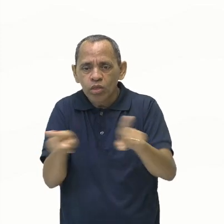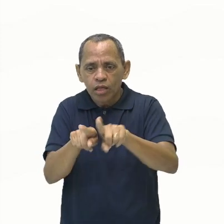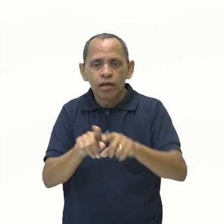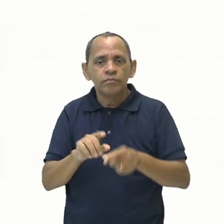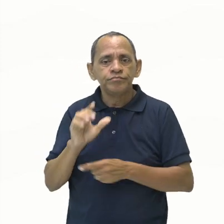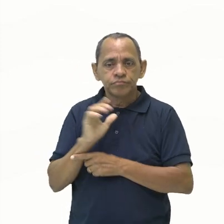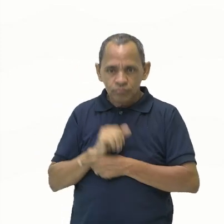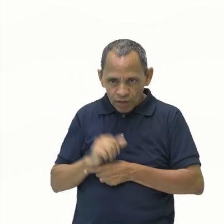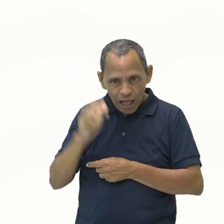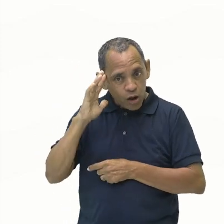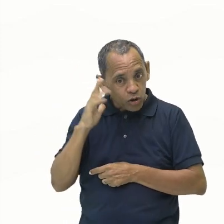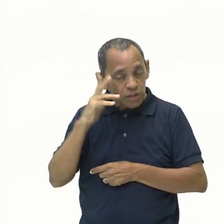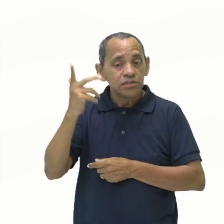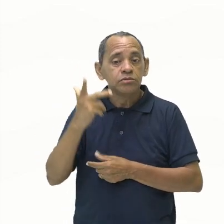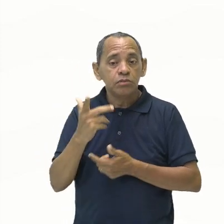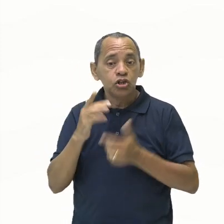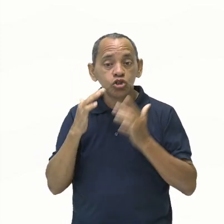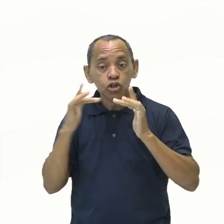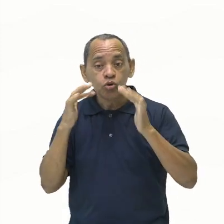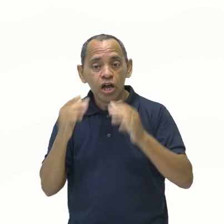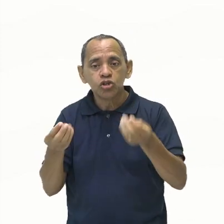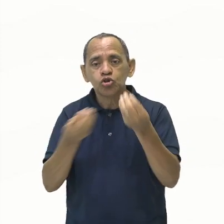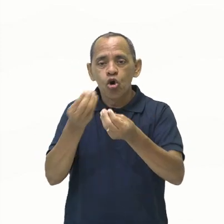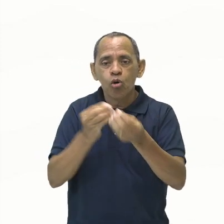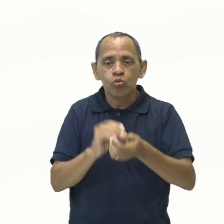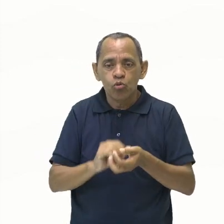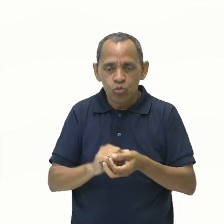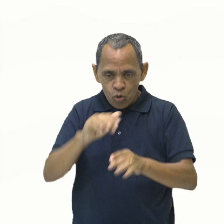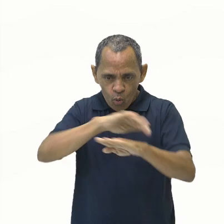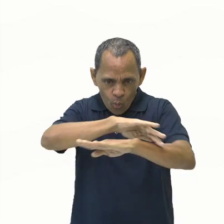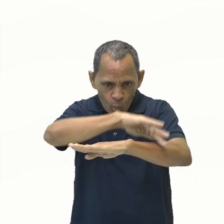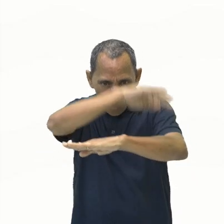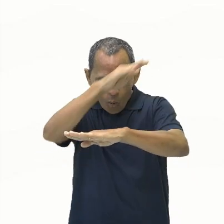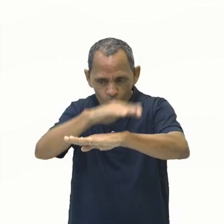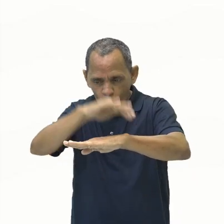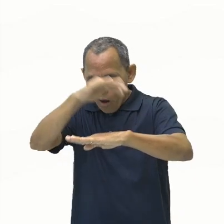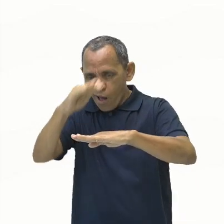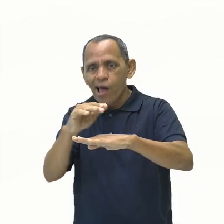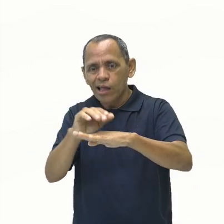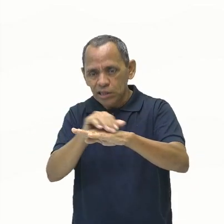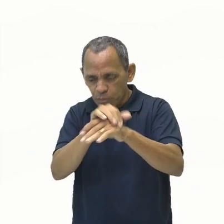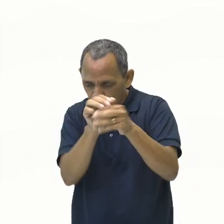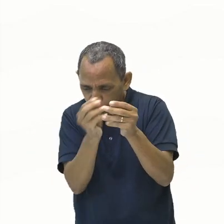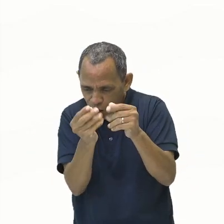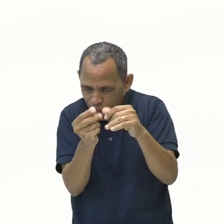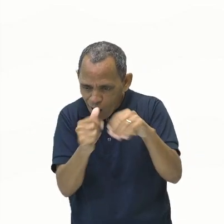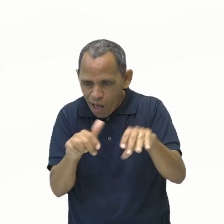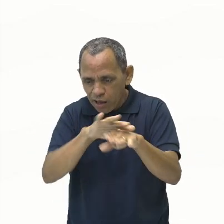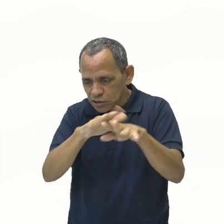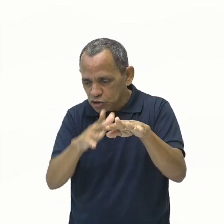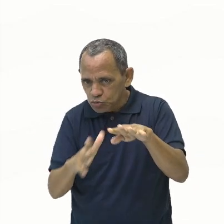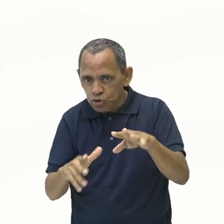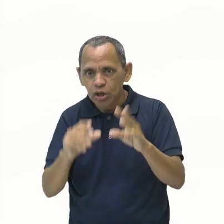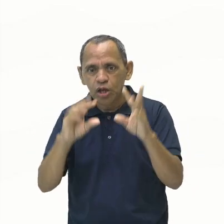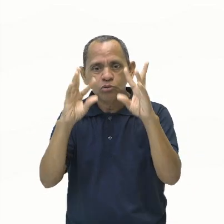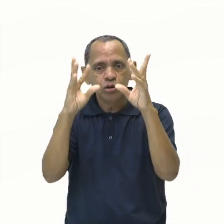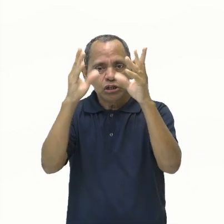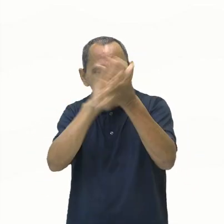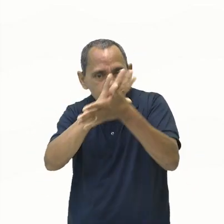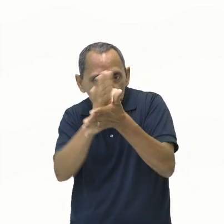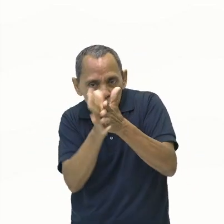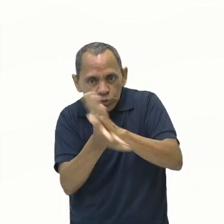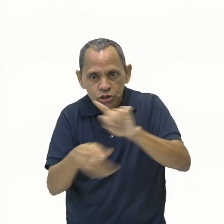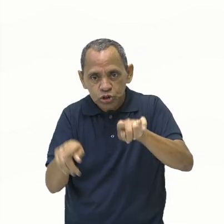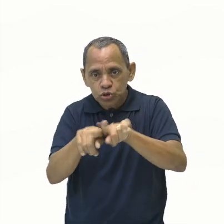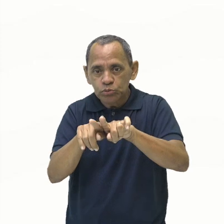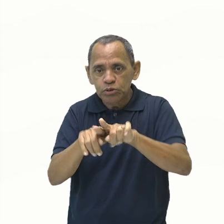como desmoronamentos. Certo? Vamos verificar também a realização de queimadas para limpeza